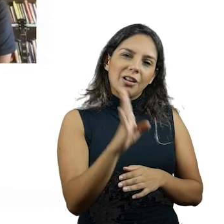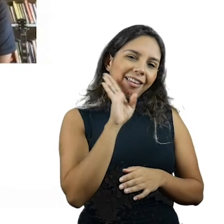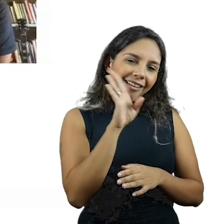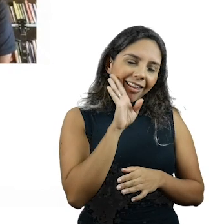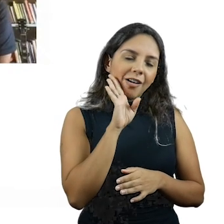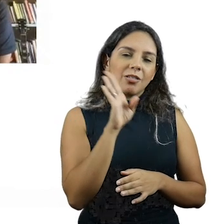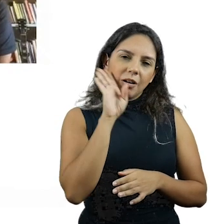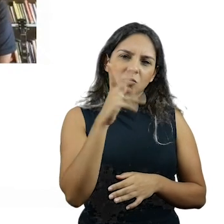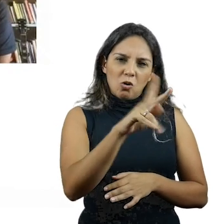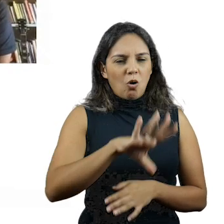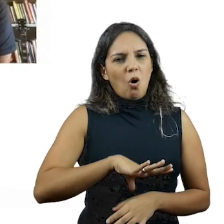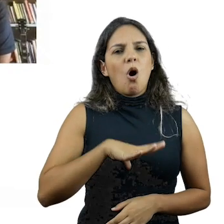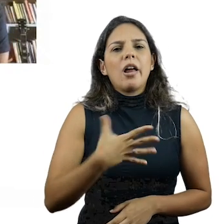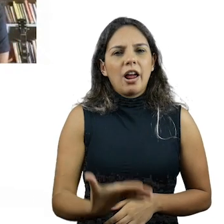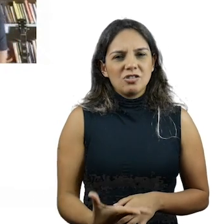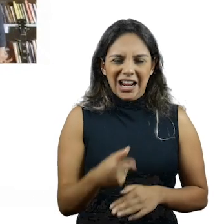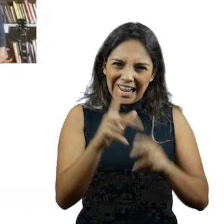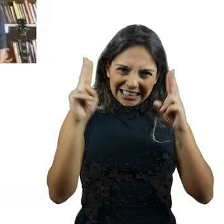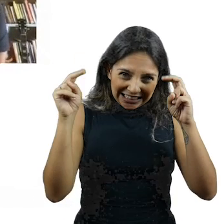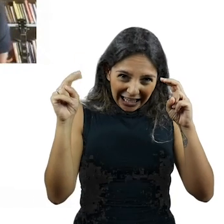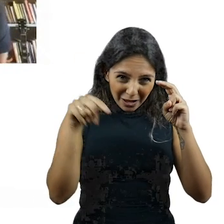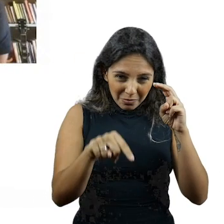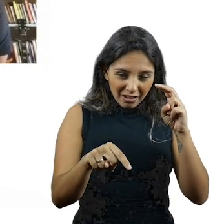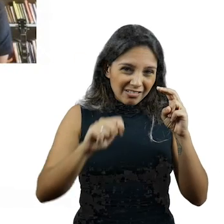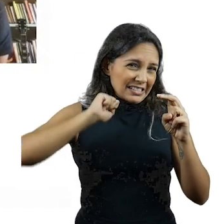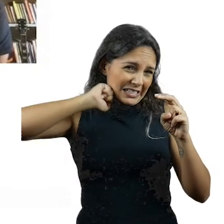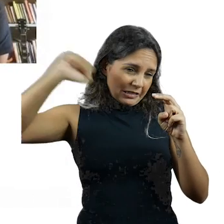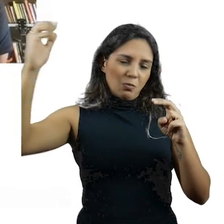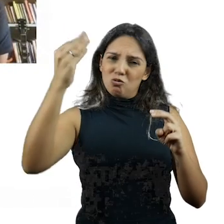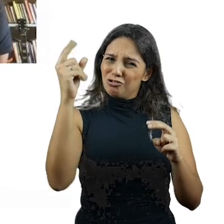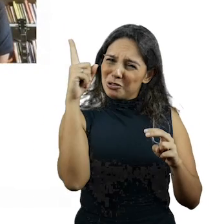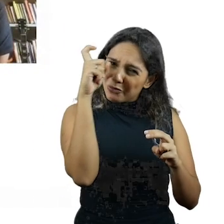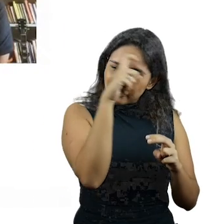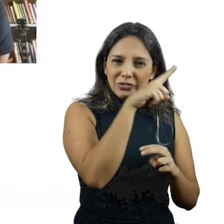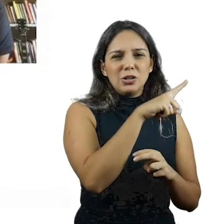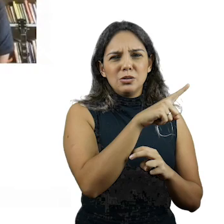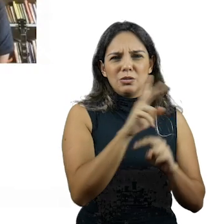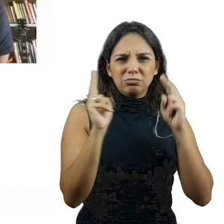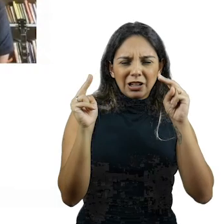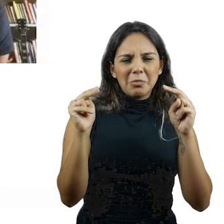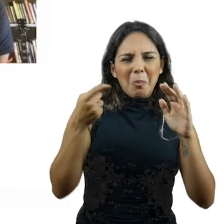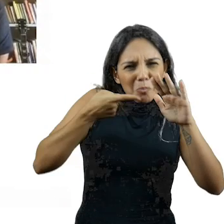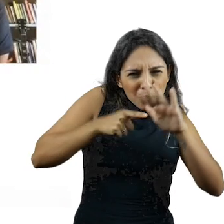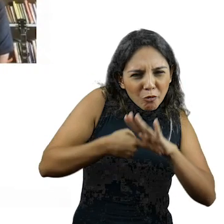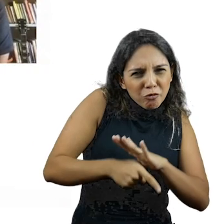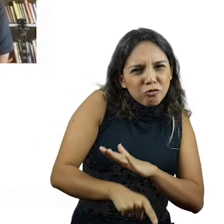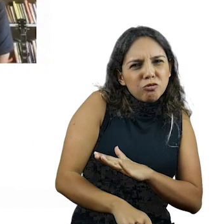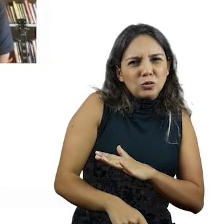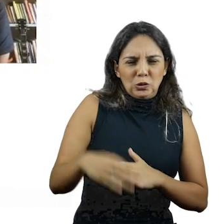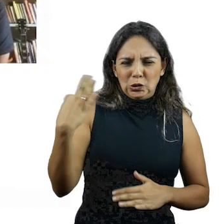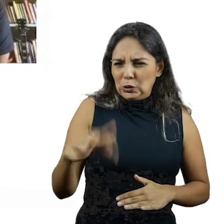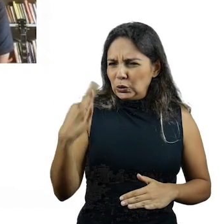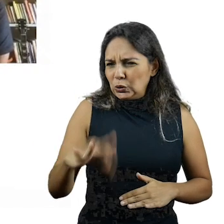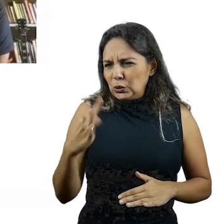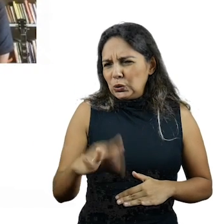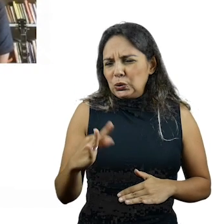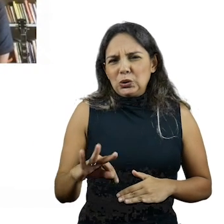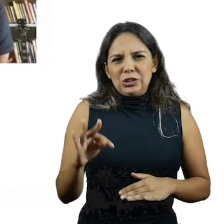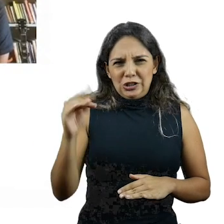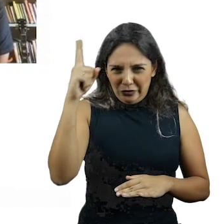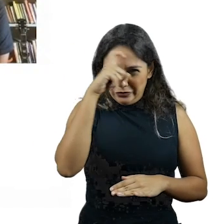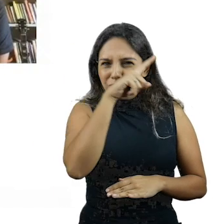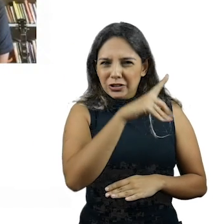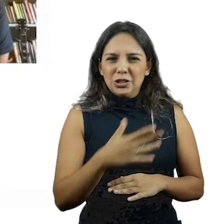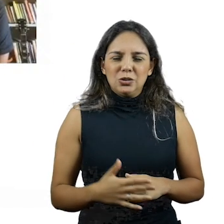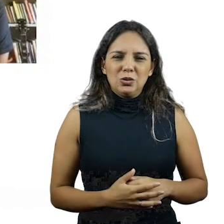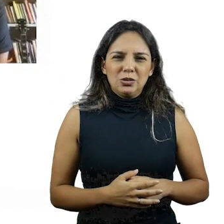que legal essa tua coragem também, porque é um tema difícil, né? Um tema penoso, assim, de ser encarado,